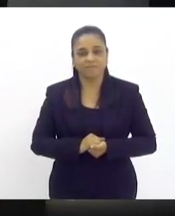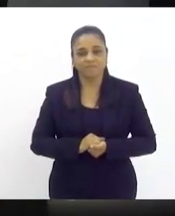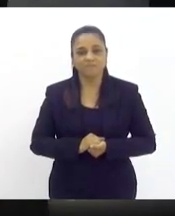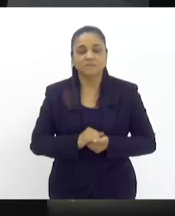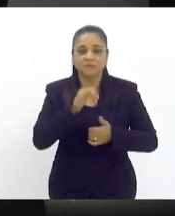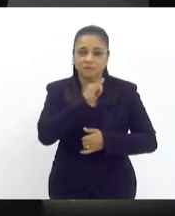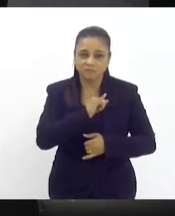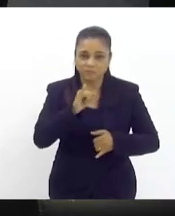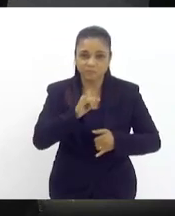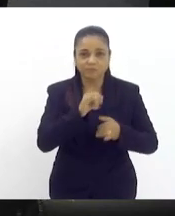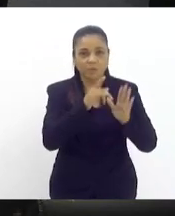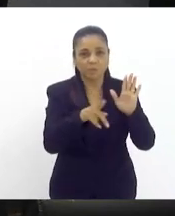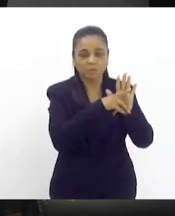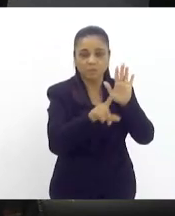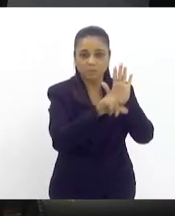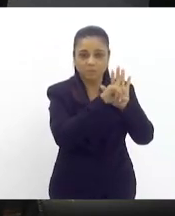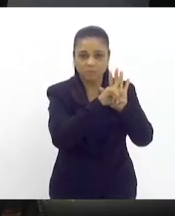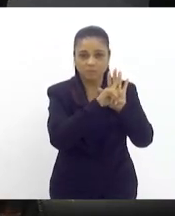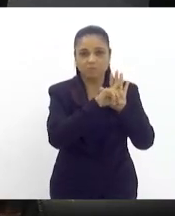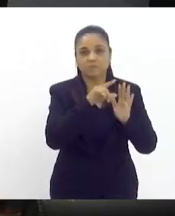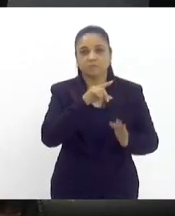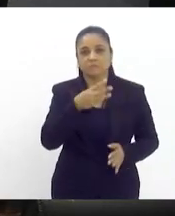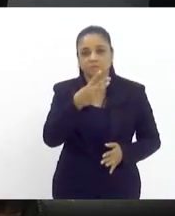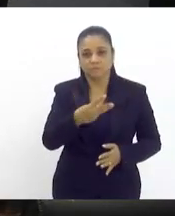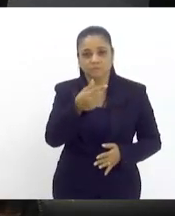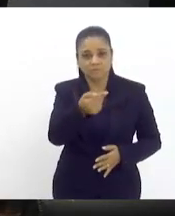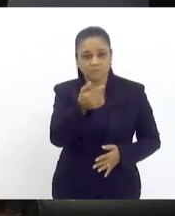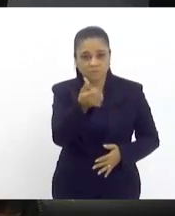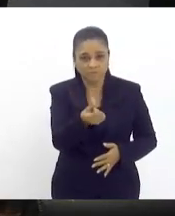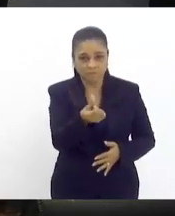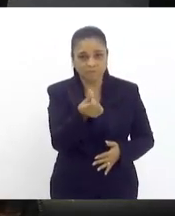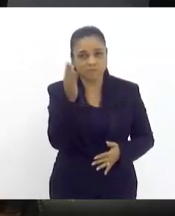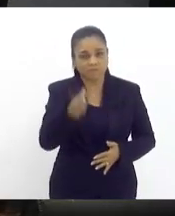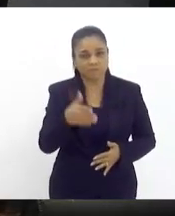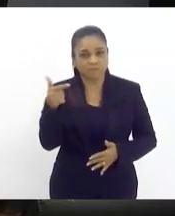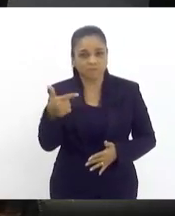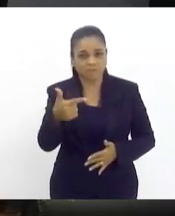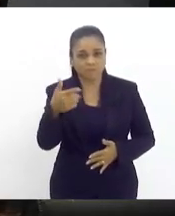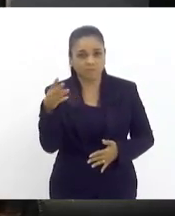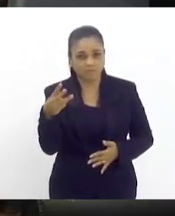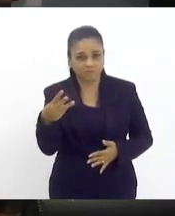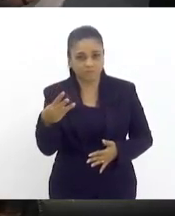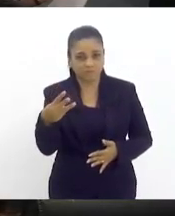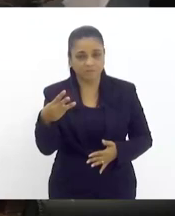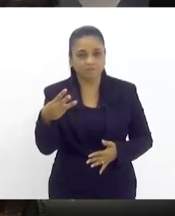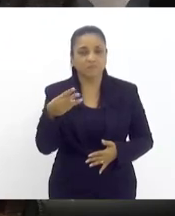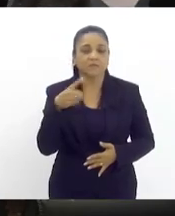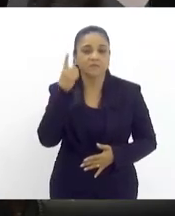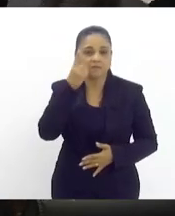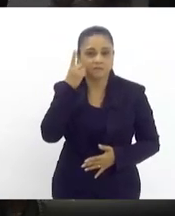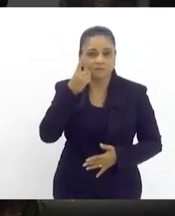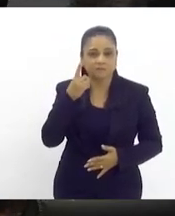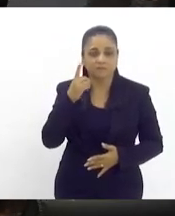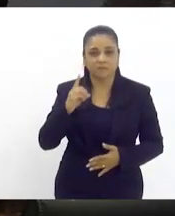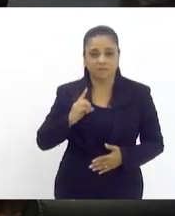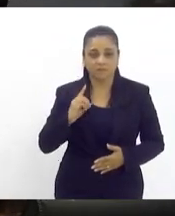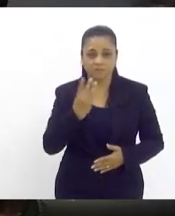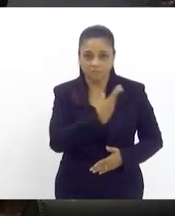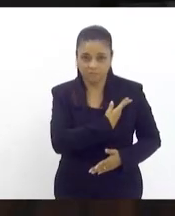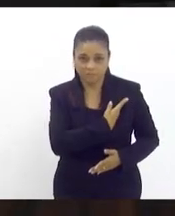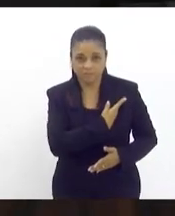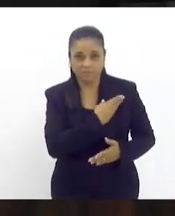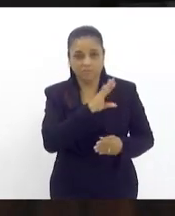anuncio projeto de lei número 376 de 2023 de autoria do deputada Dani Balbi que